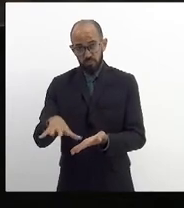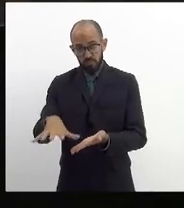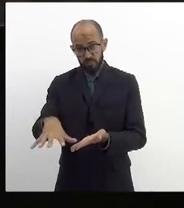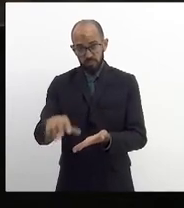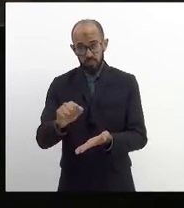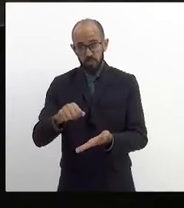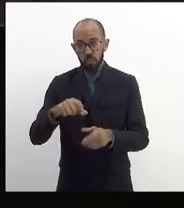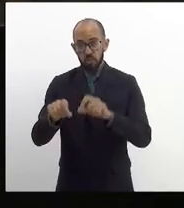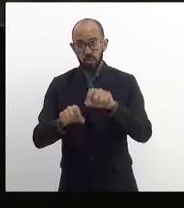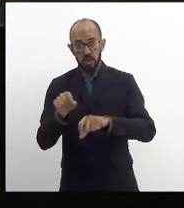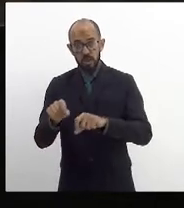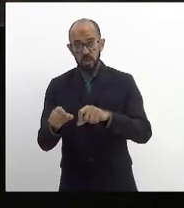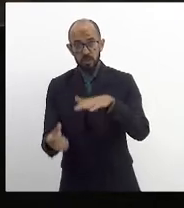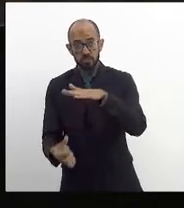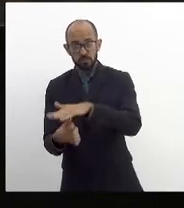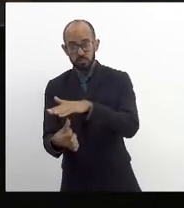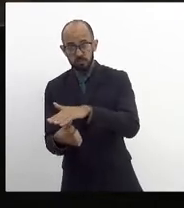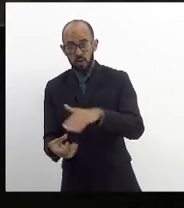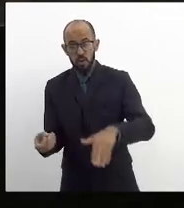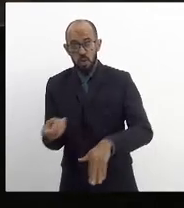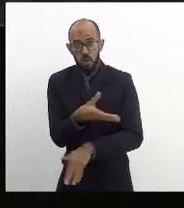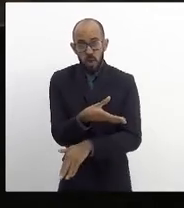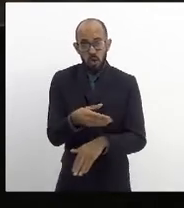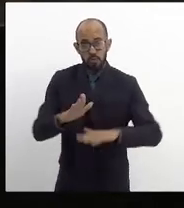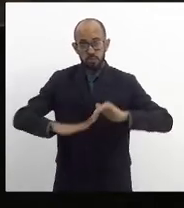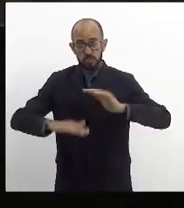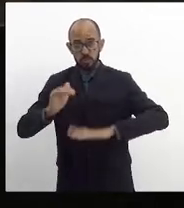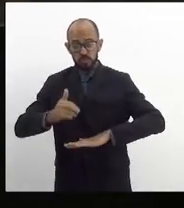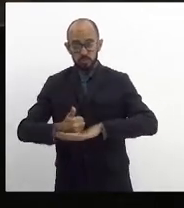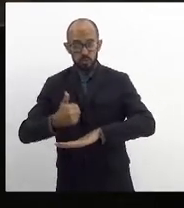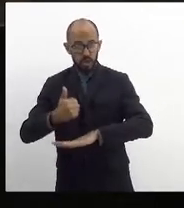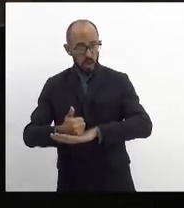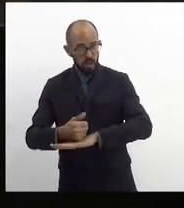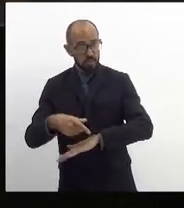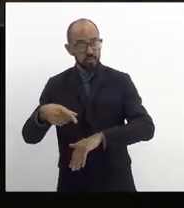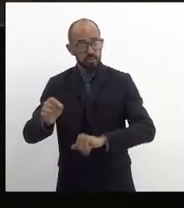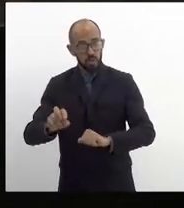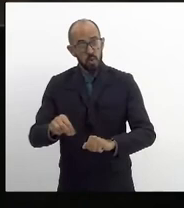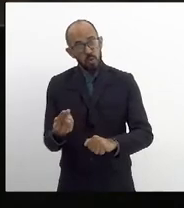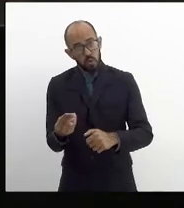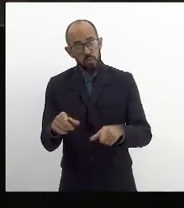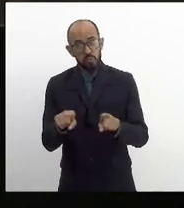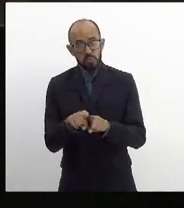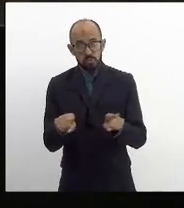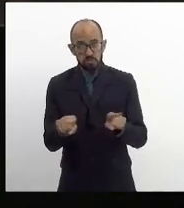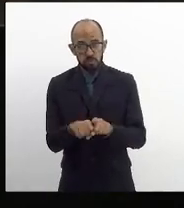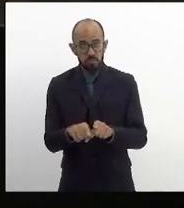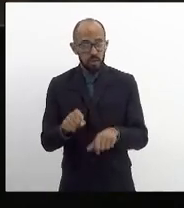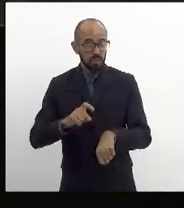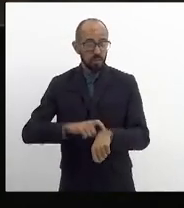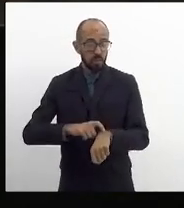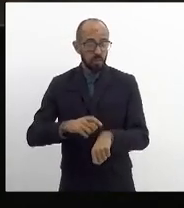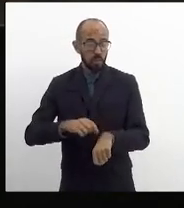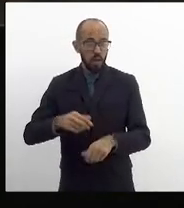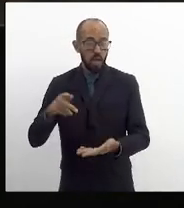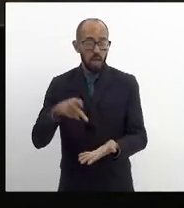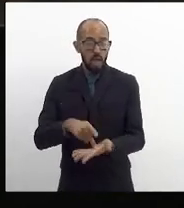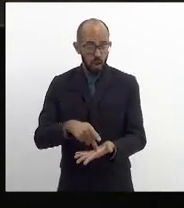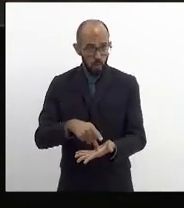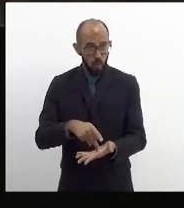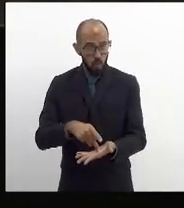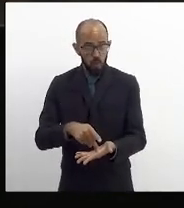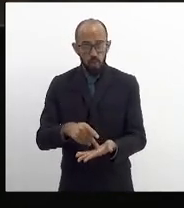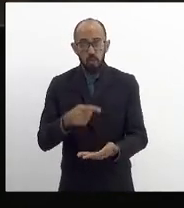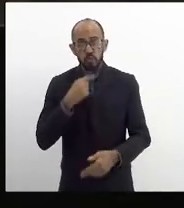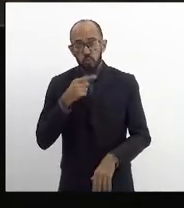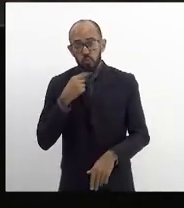postos de atendimento de profissionais qualificados profissionais em tempo real né então não há